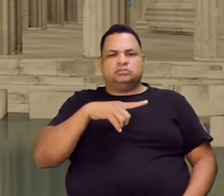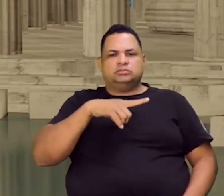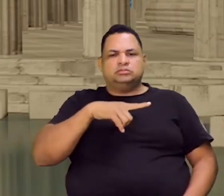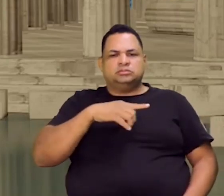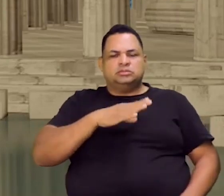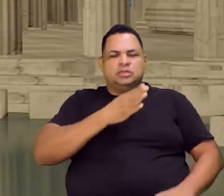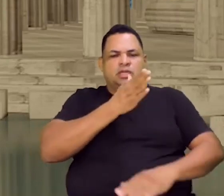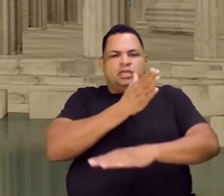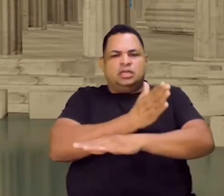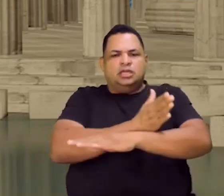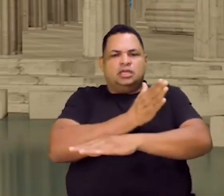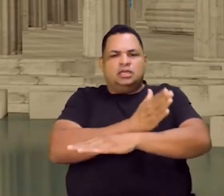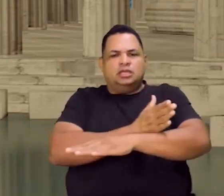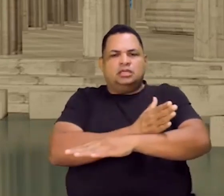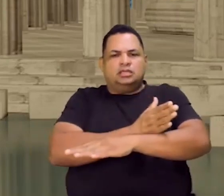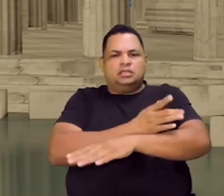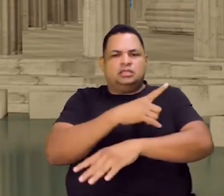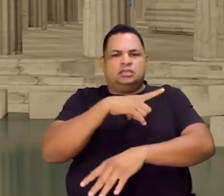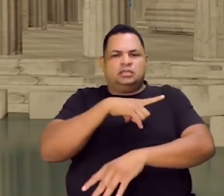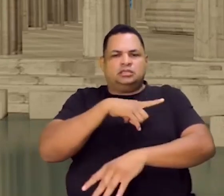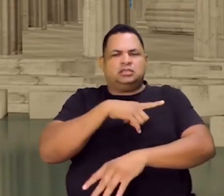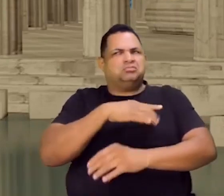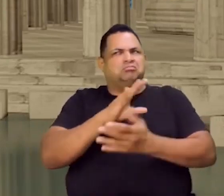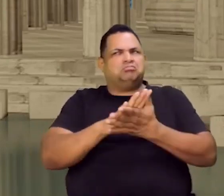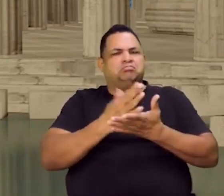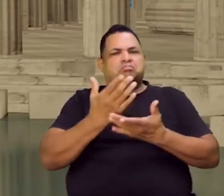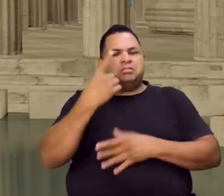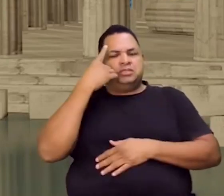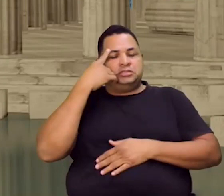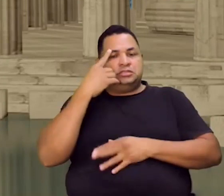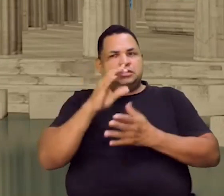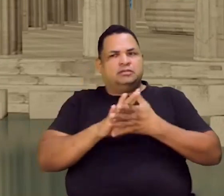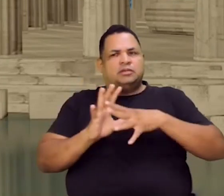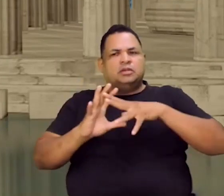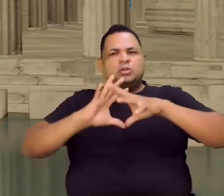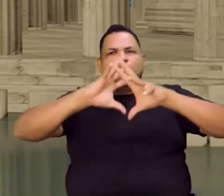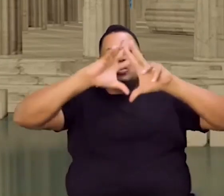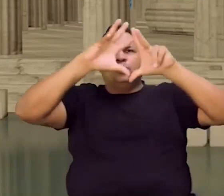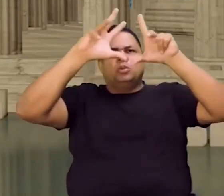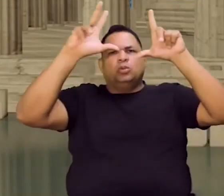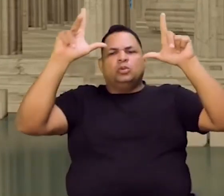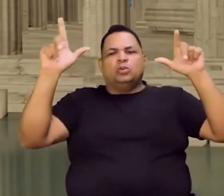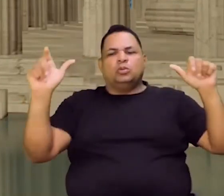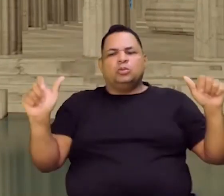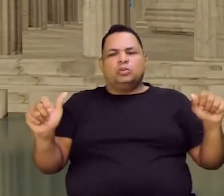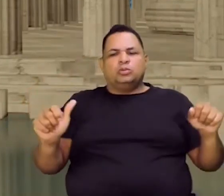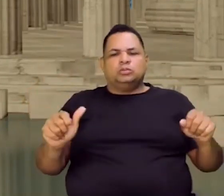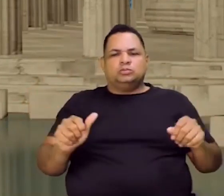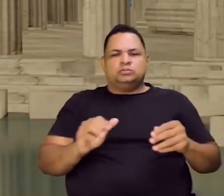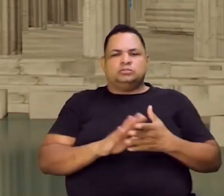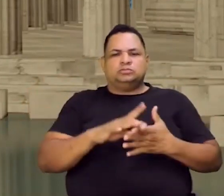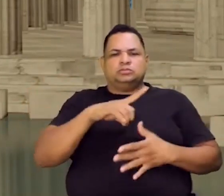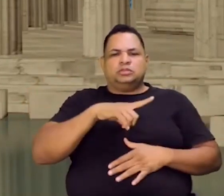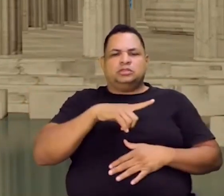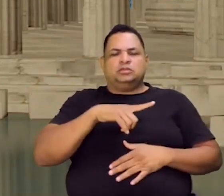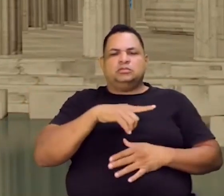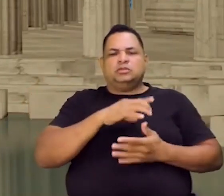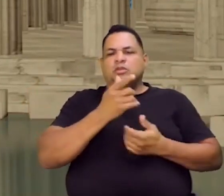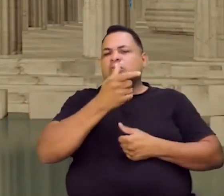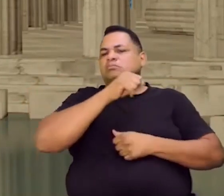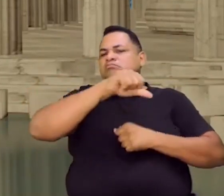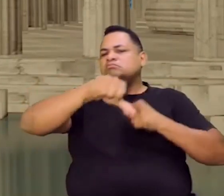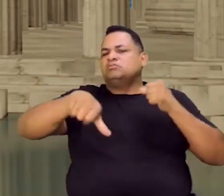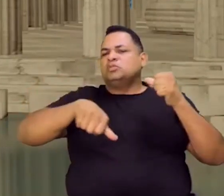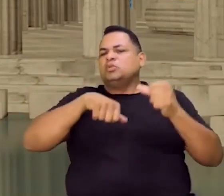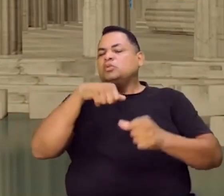A Idade Média. Tinha uma forma de pensar o universo. Aí chegou uma nova ideia transformando